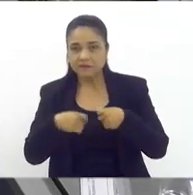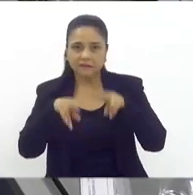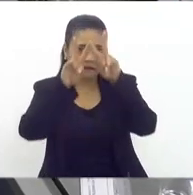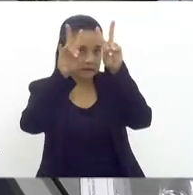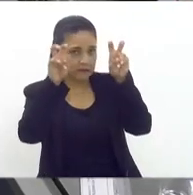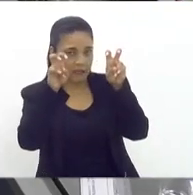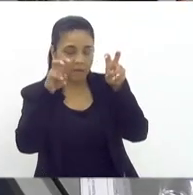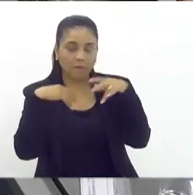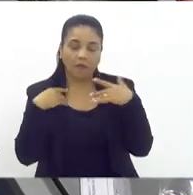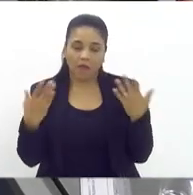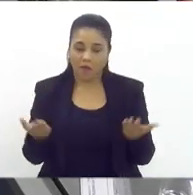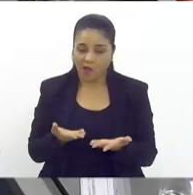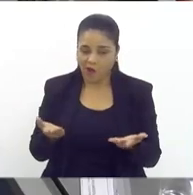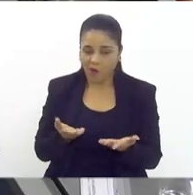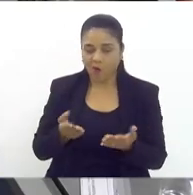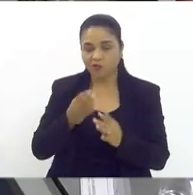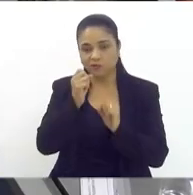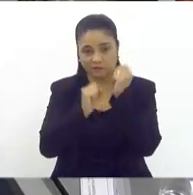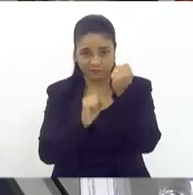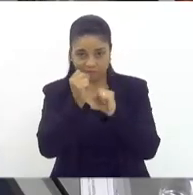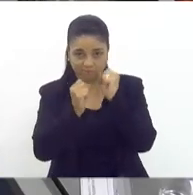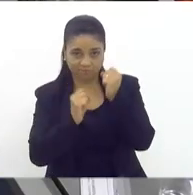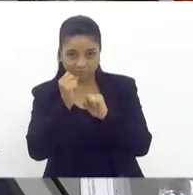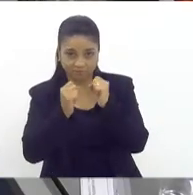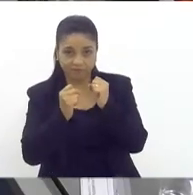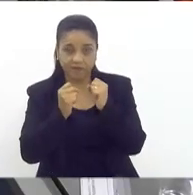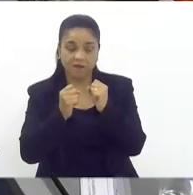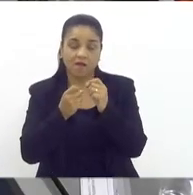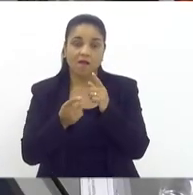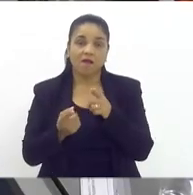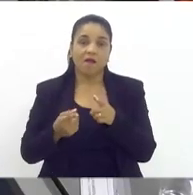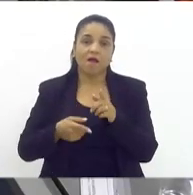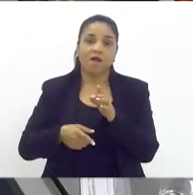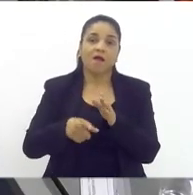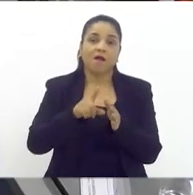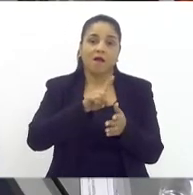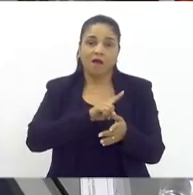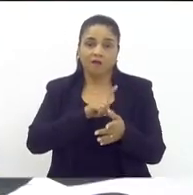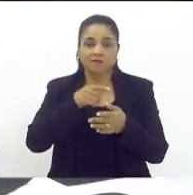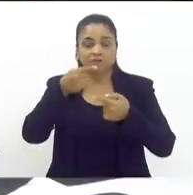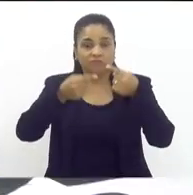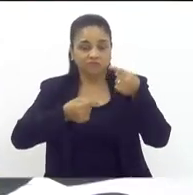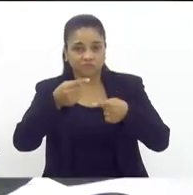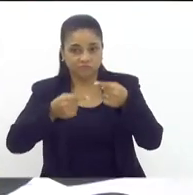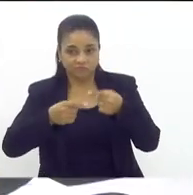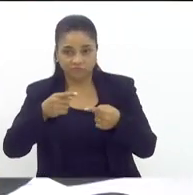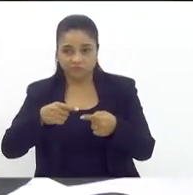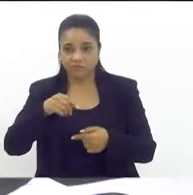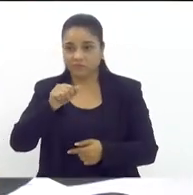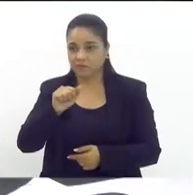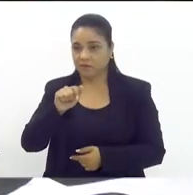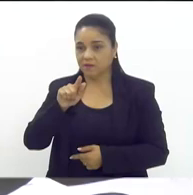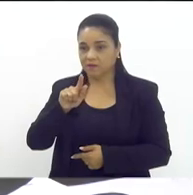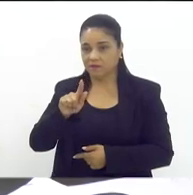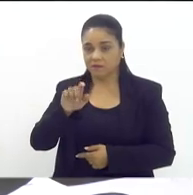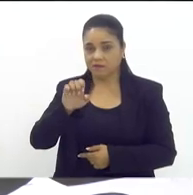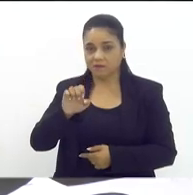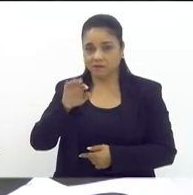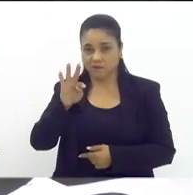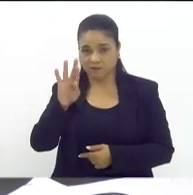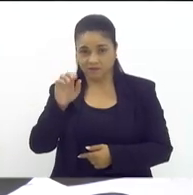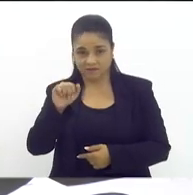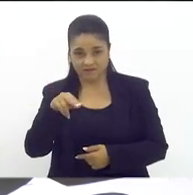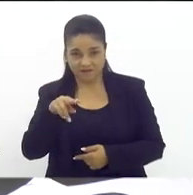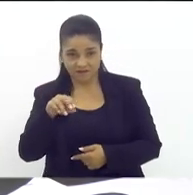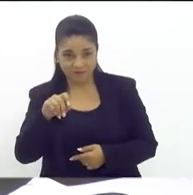o tema pelo menos no que diz respeito ao âmbito da agência antes de adentrar com a concessionária propriamente dita a gente não conseguiu fazer pelo avançado a hora tem